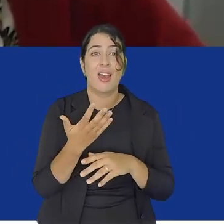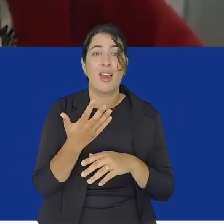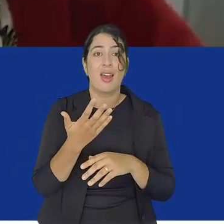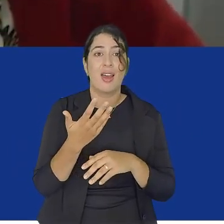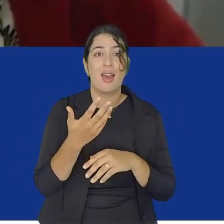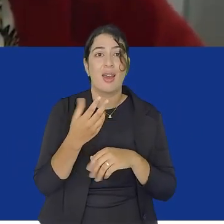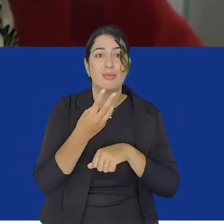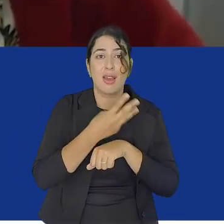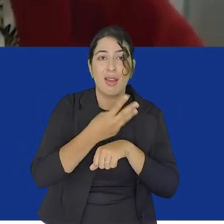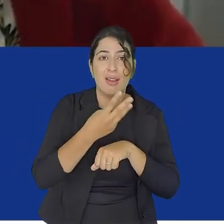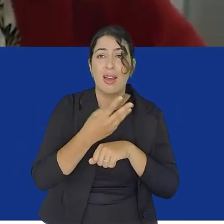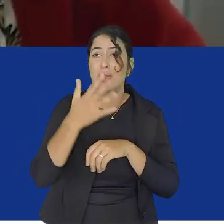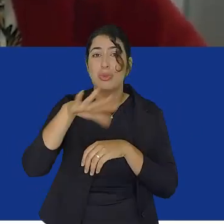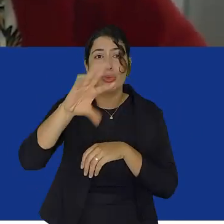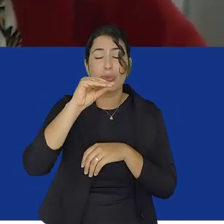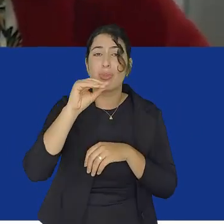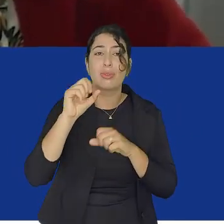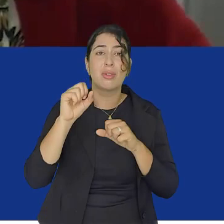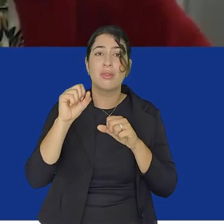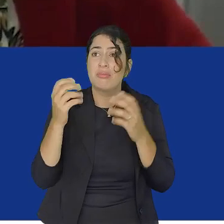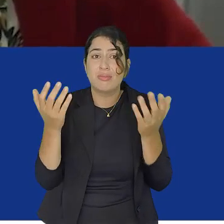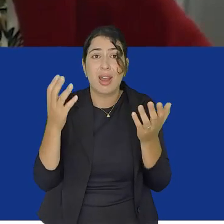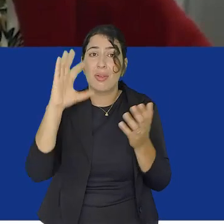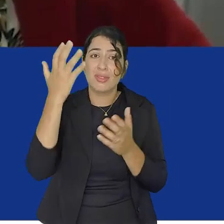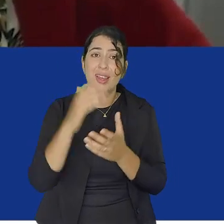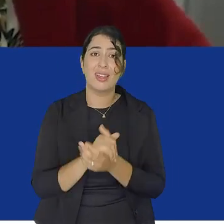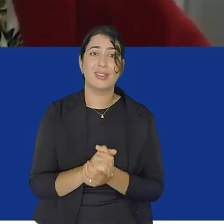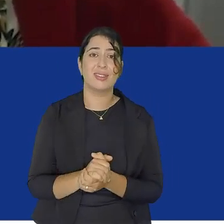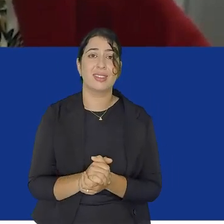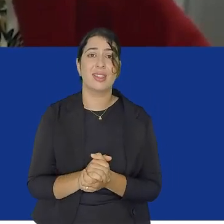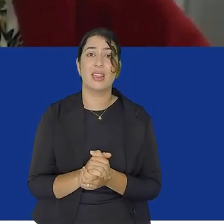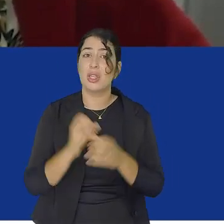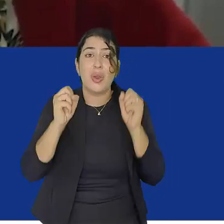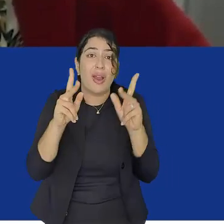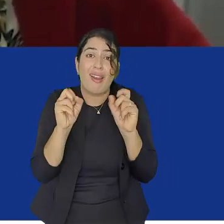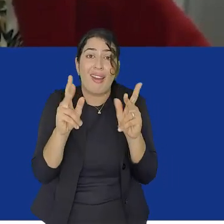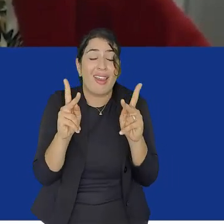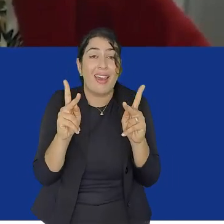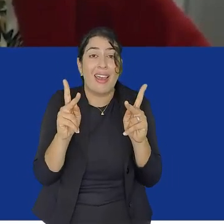precisa reconhecer que está tudo bem e não está bem sempre. E que